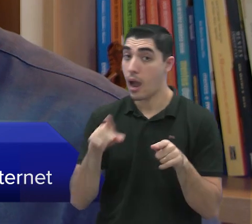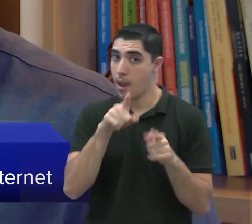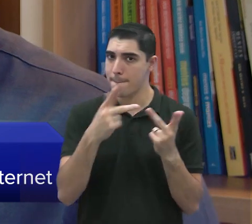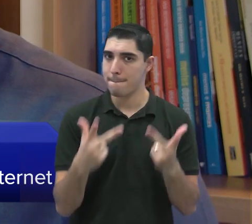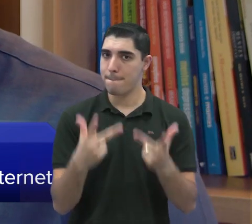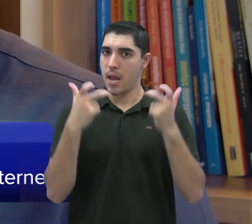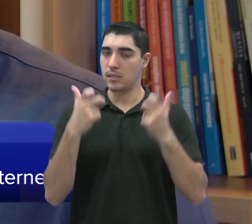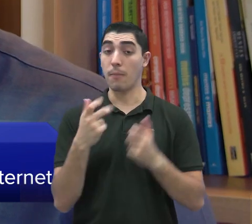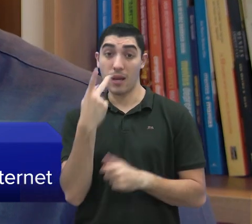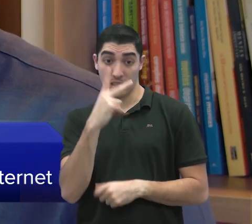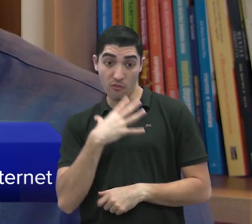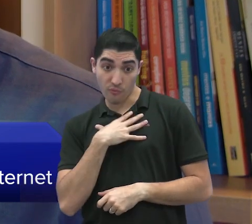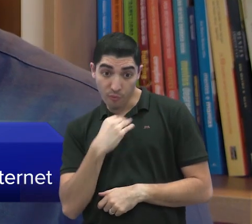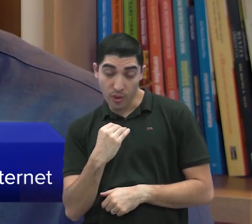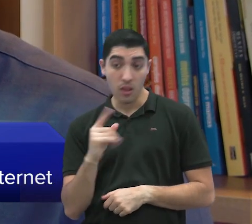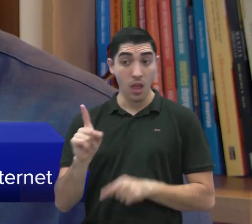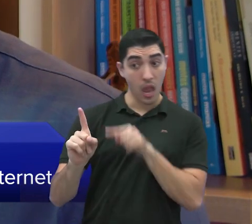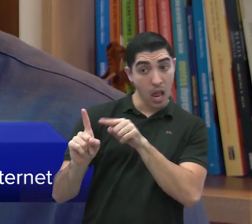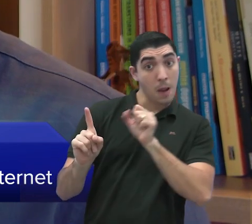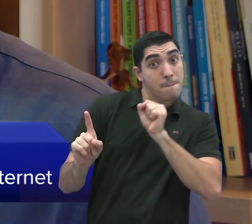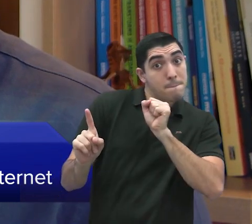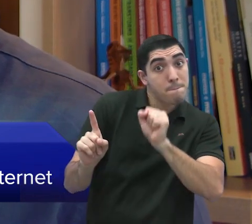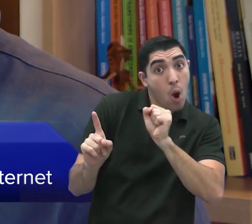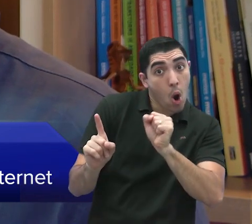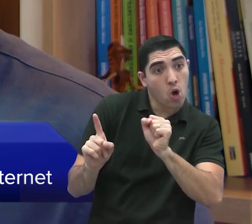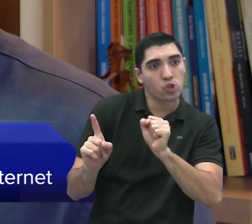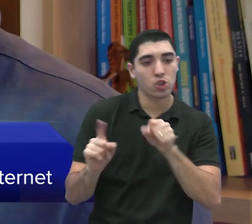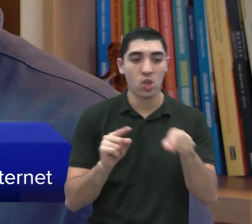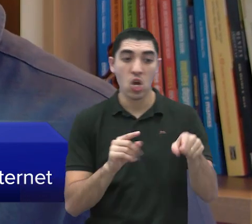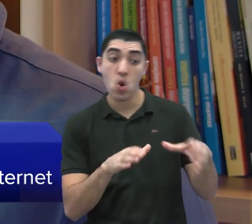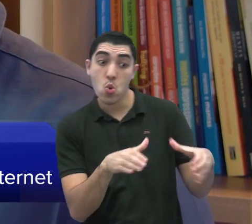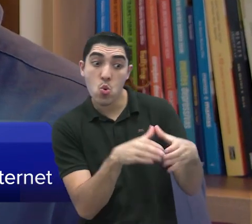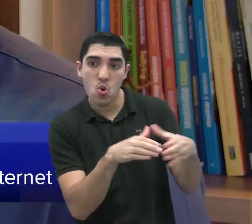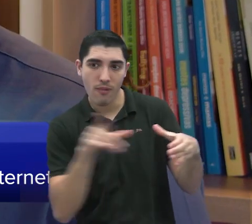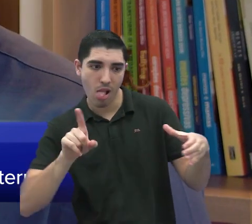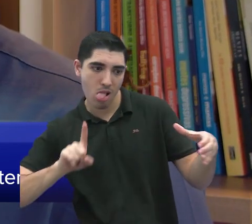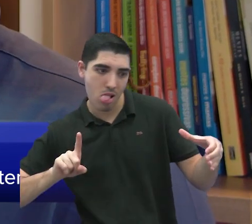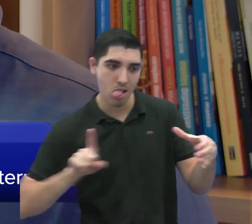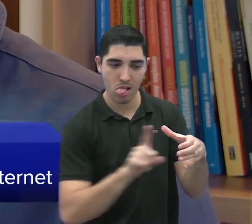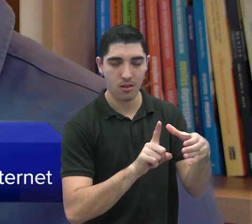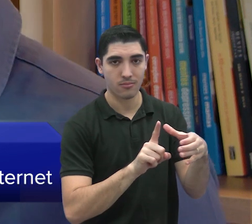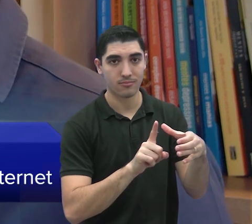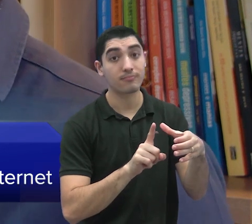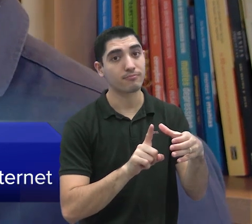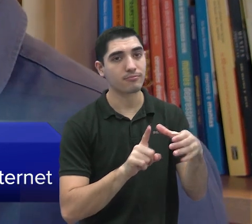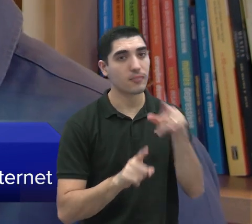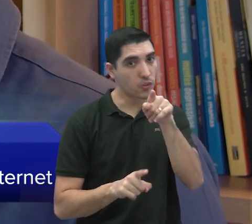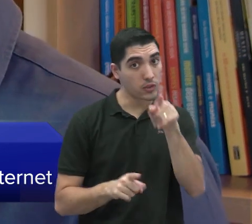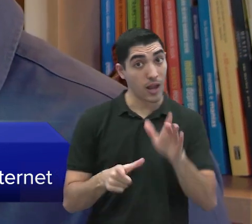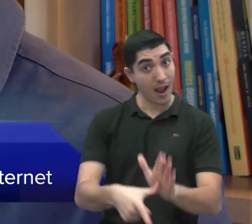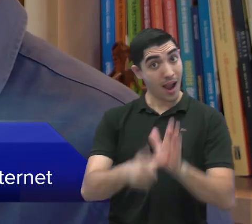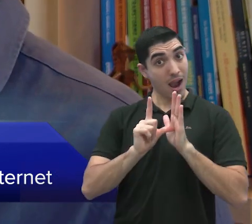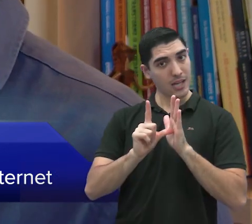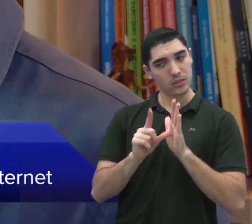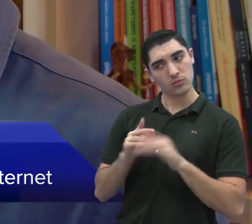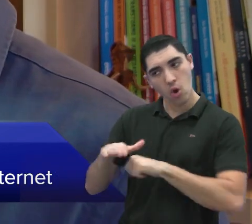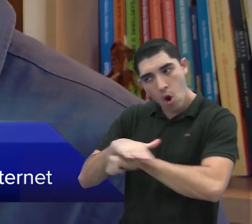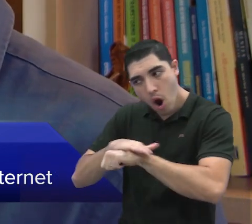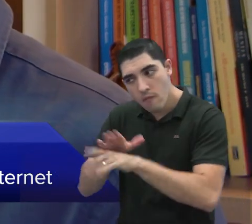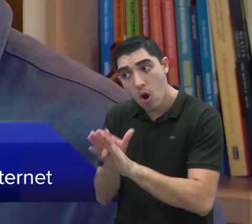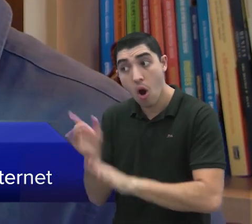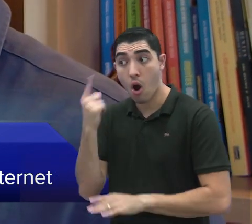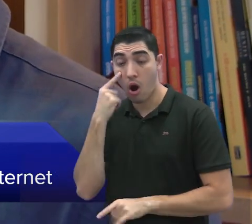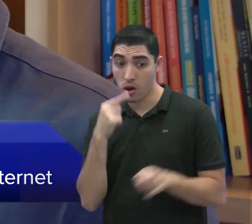entender que o seu filho ele tem uma propensão maior a fazer parte de grupos. Então você já pode trabalhar essa